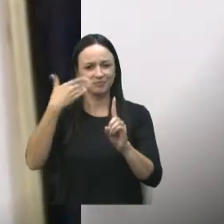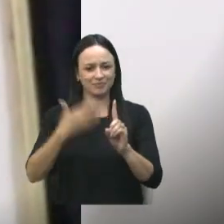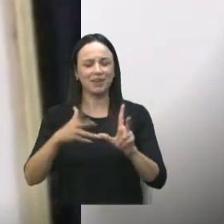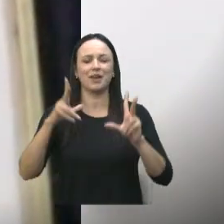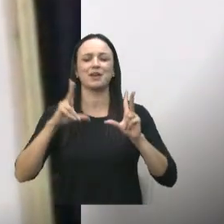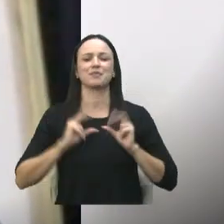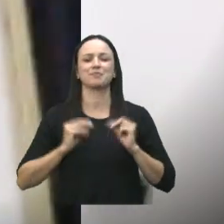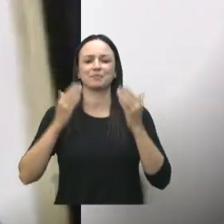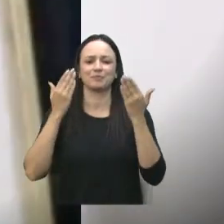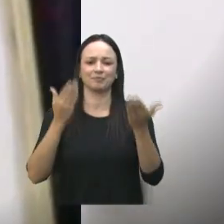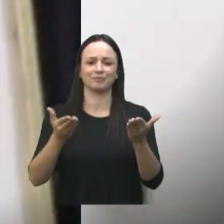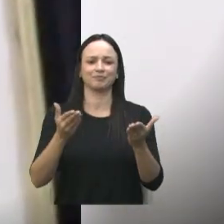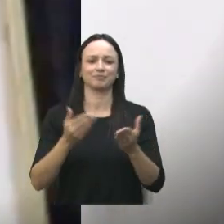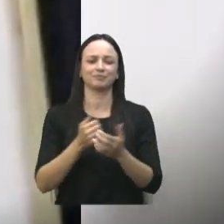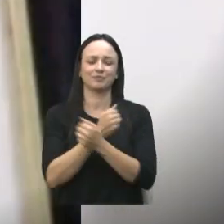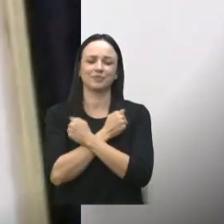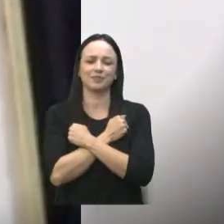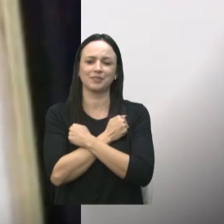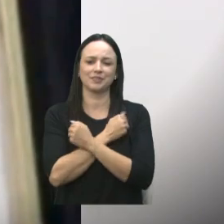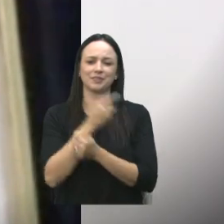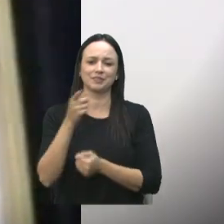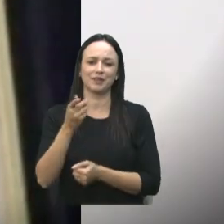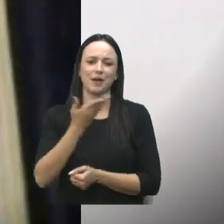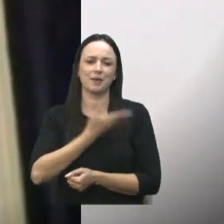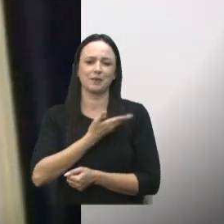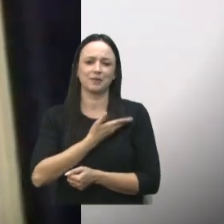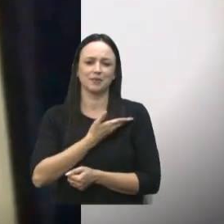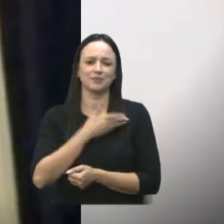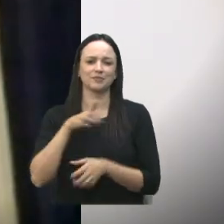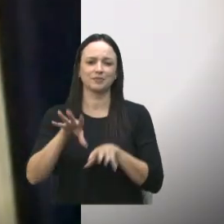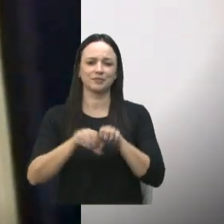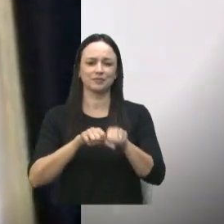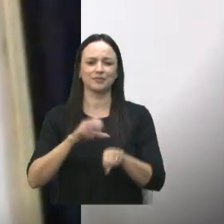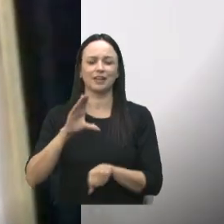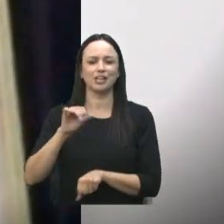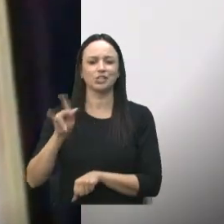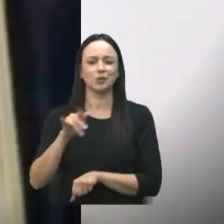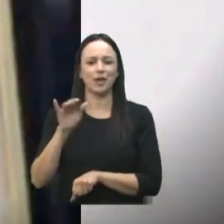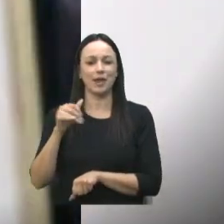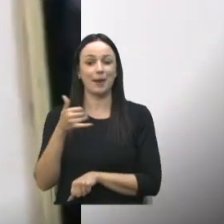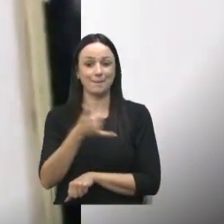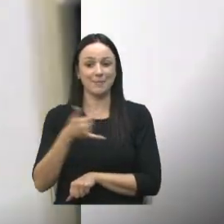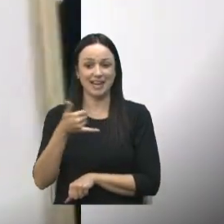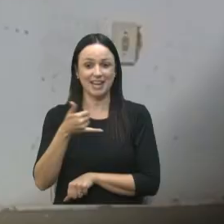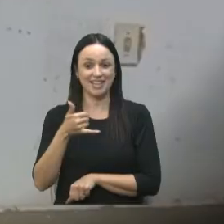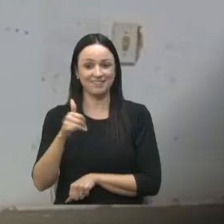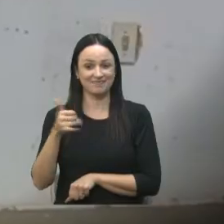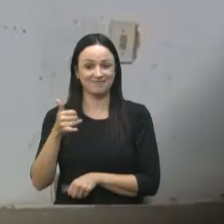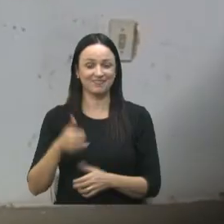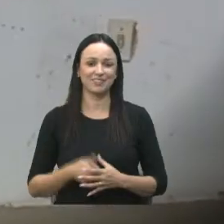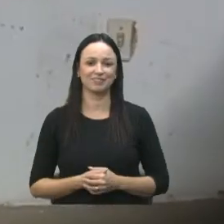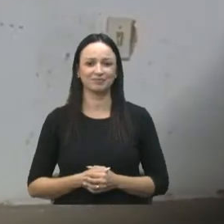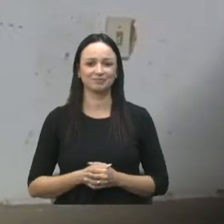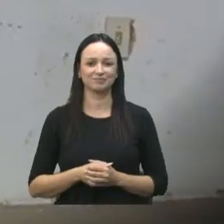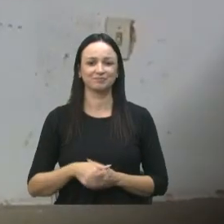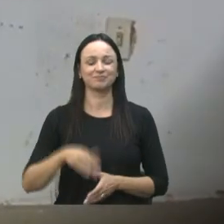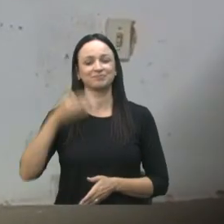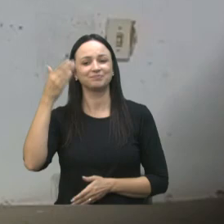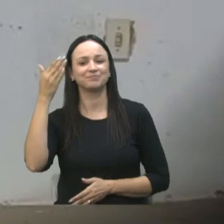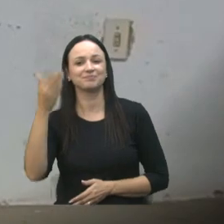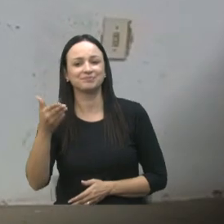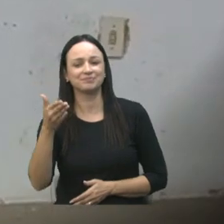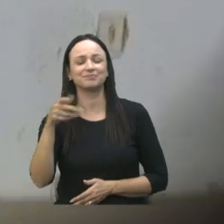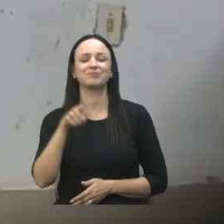merecida. Um abração do seu amigo aqui, seu formado, mestre Cachoeira Bariri. Falou! Mestre,